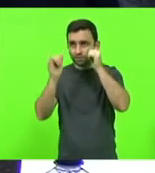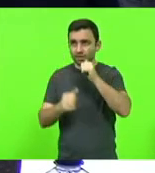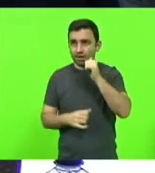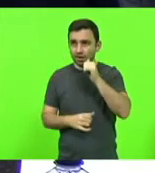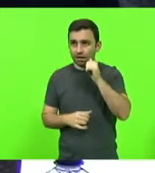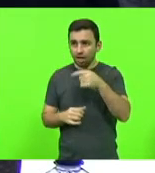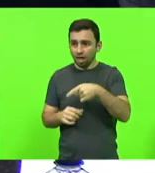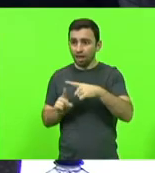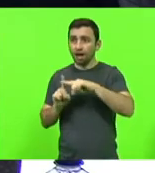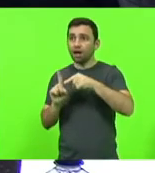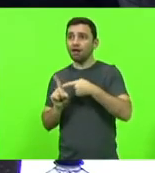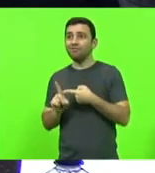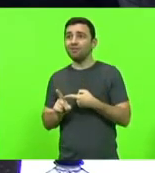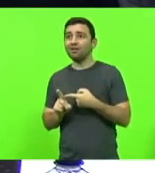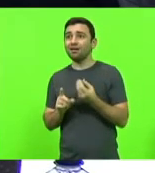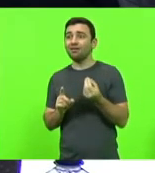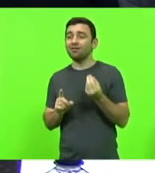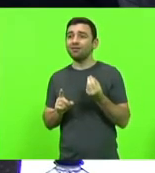prenha.